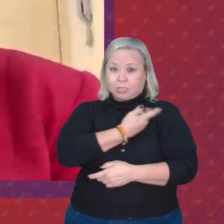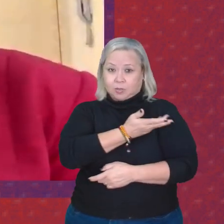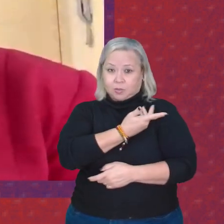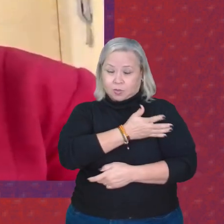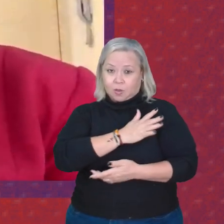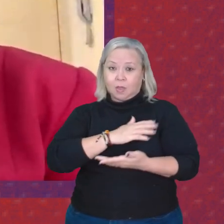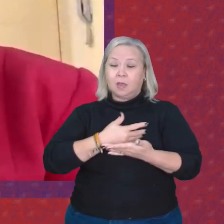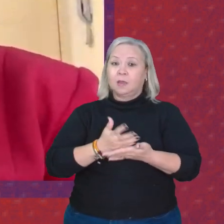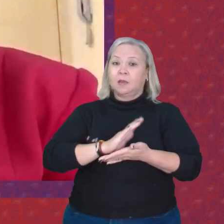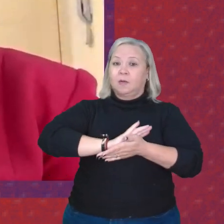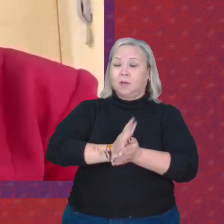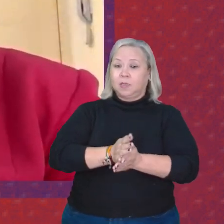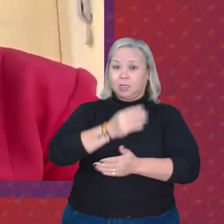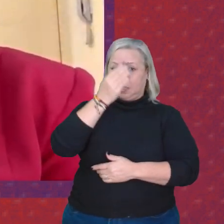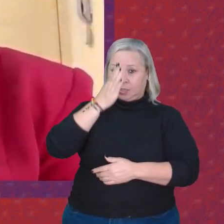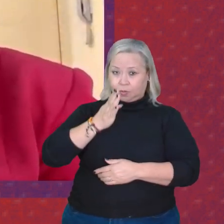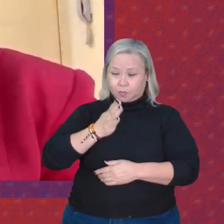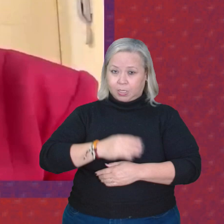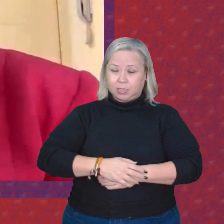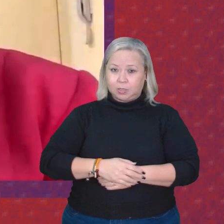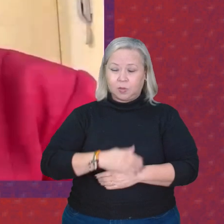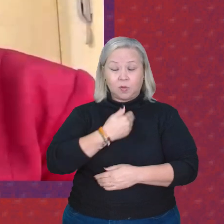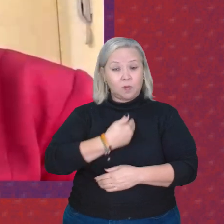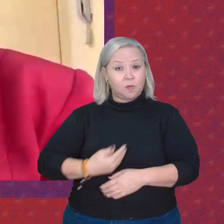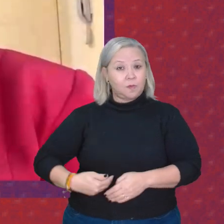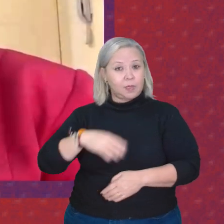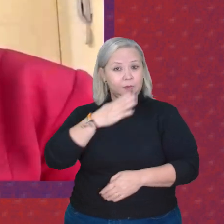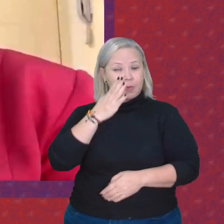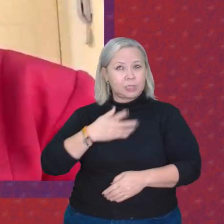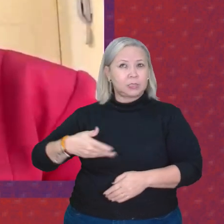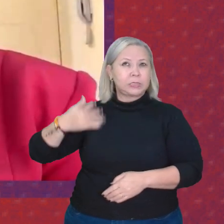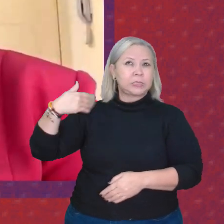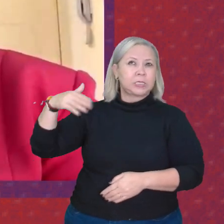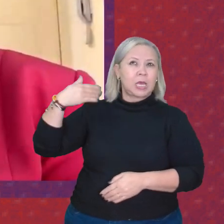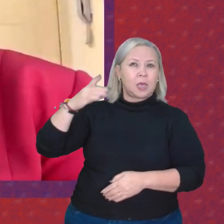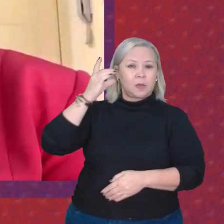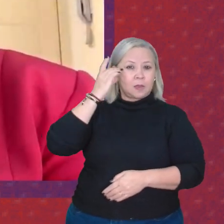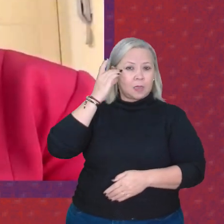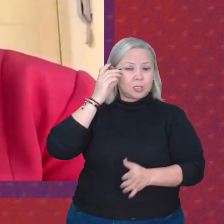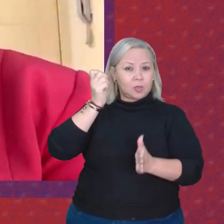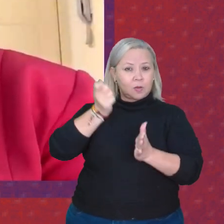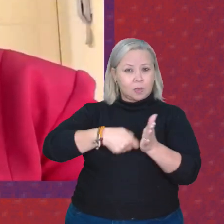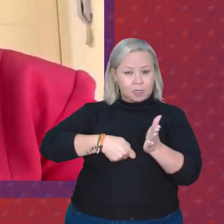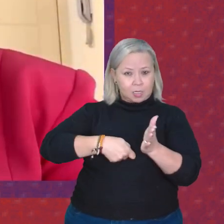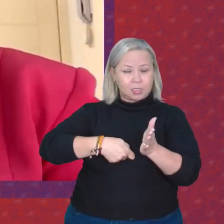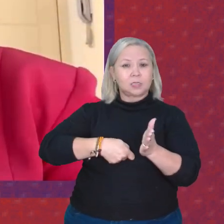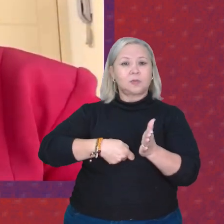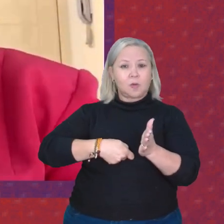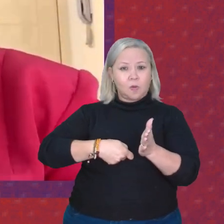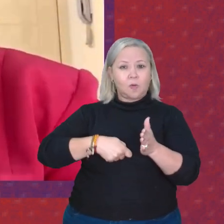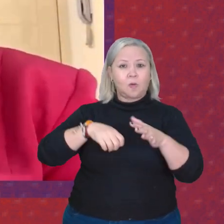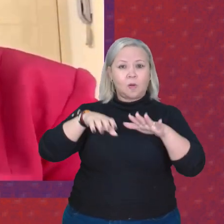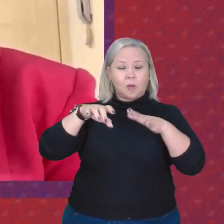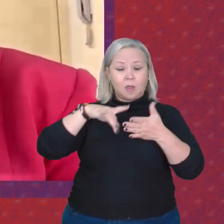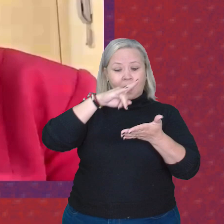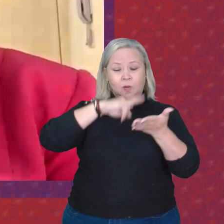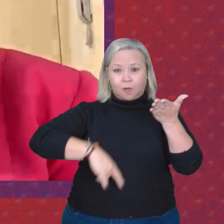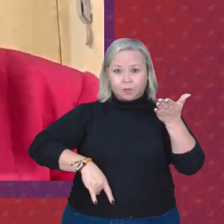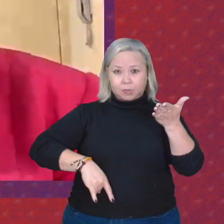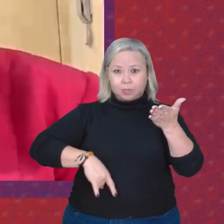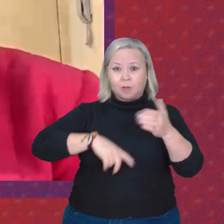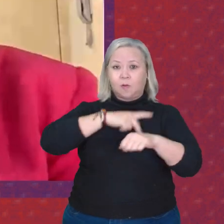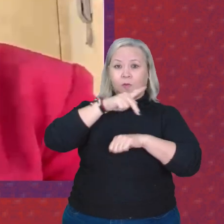no Brasil, e o governo brasileiro, na época da Dilma, assinou, né, a Convenção